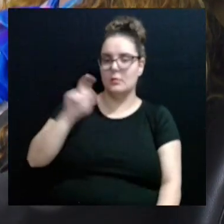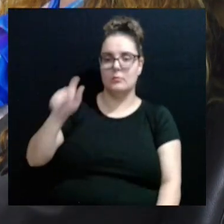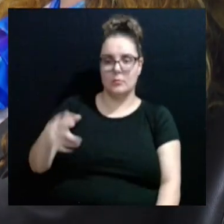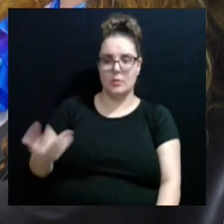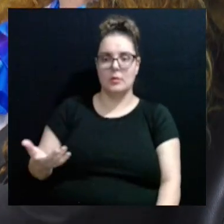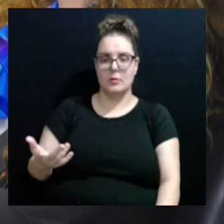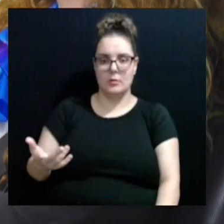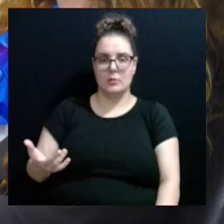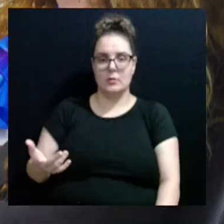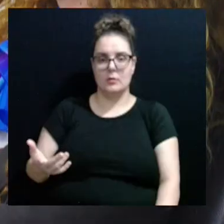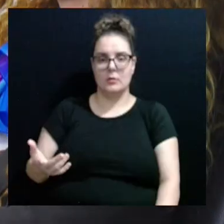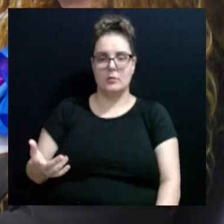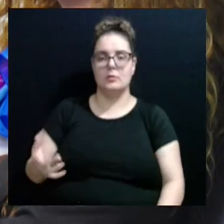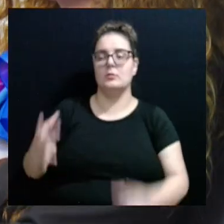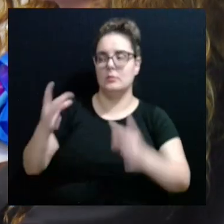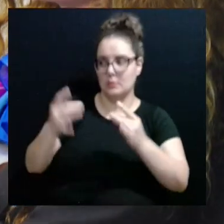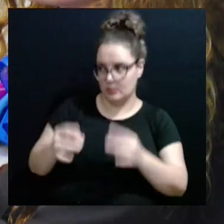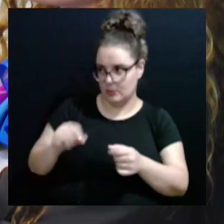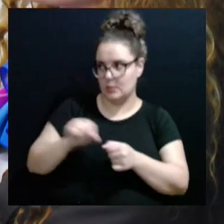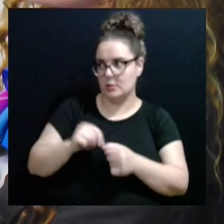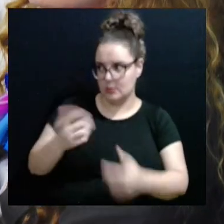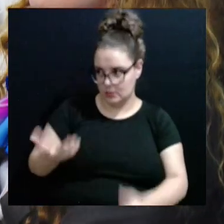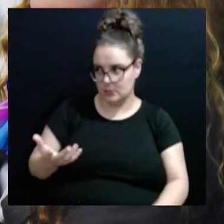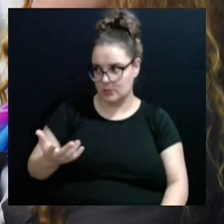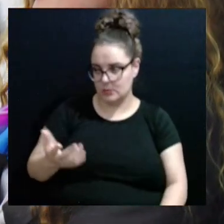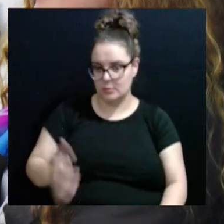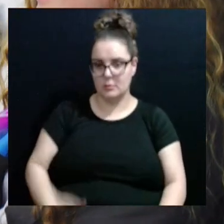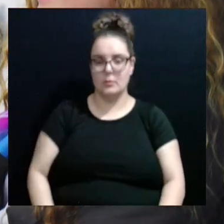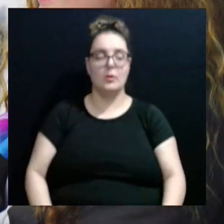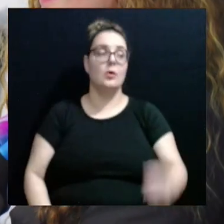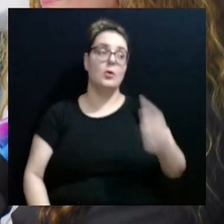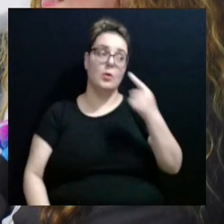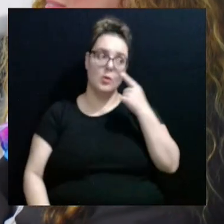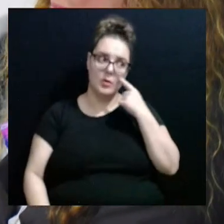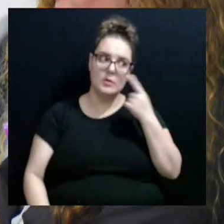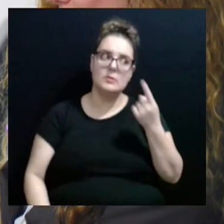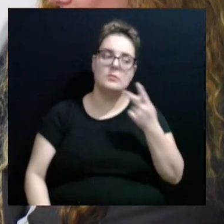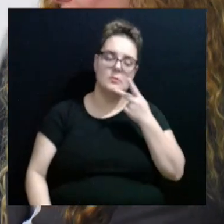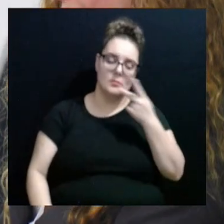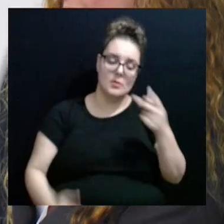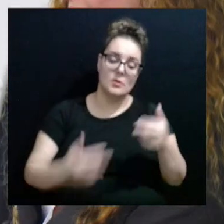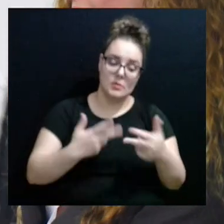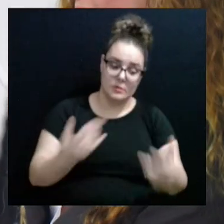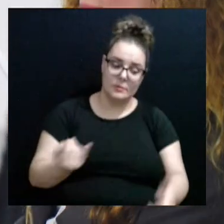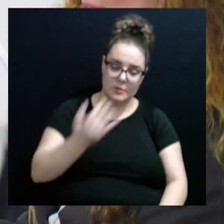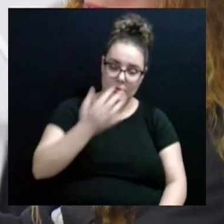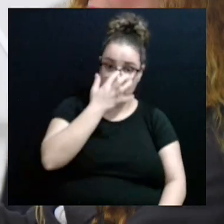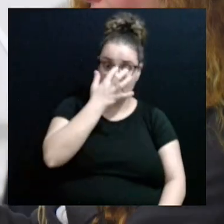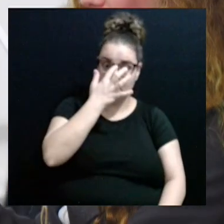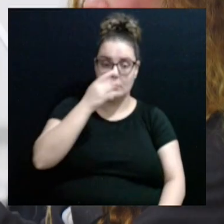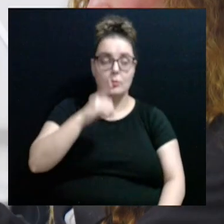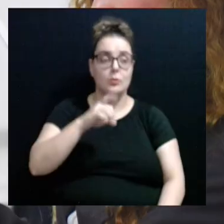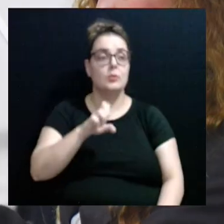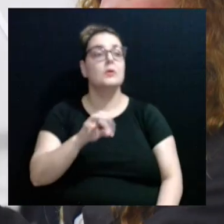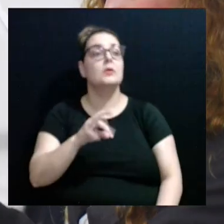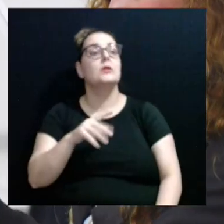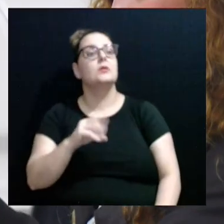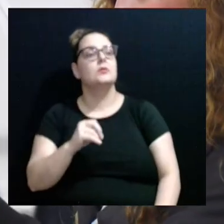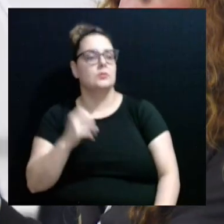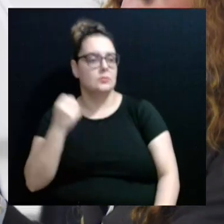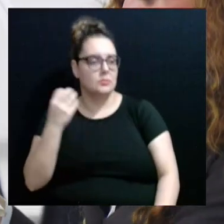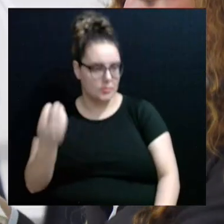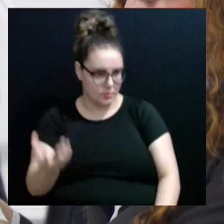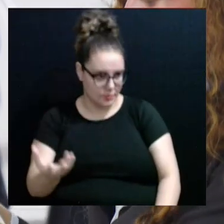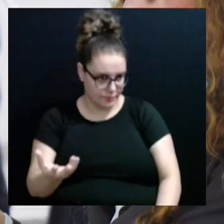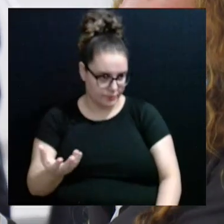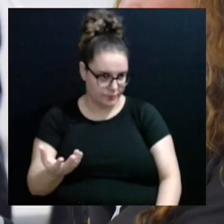isso, né, professor? Olha, você tocou num ponto muito importante para o destino dessa viagem. Então, vamos começar para fora